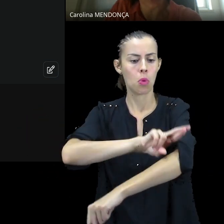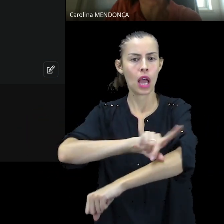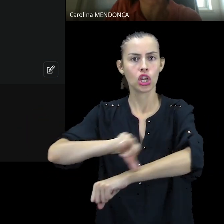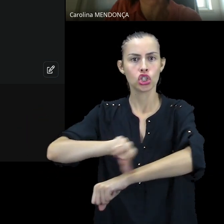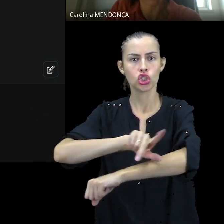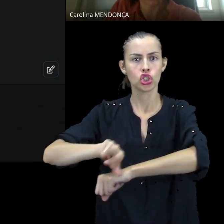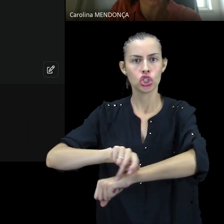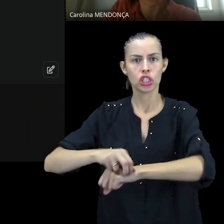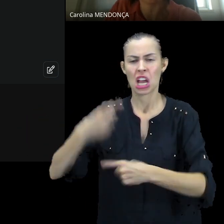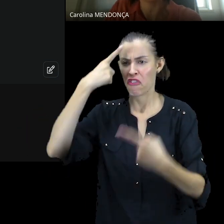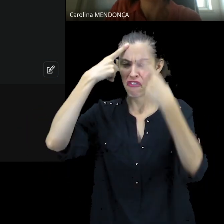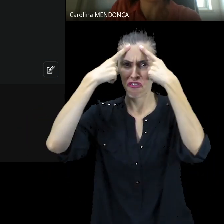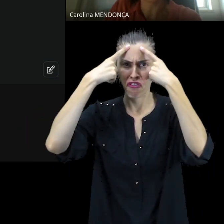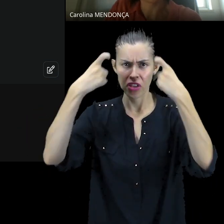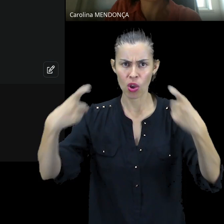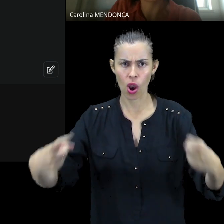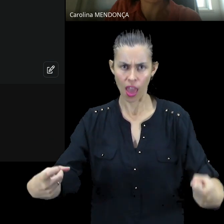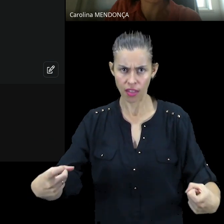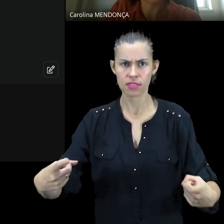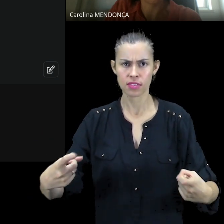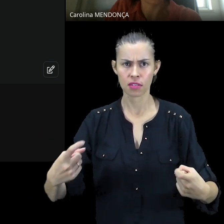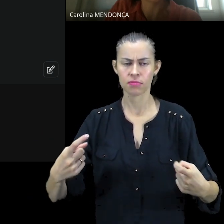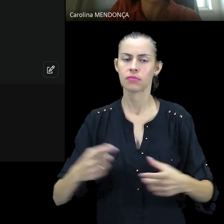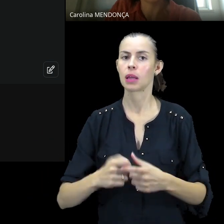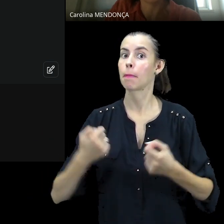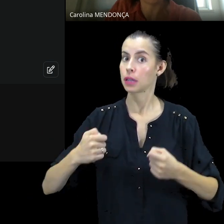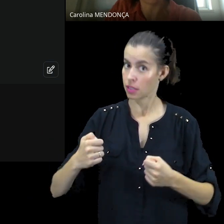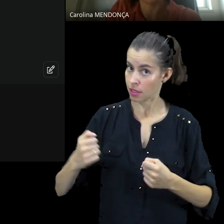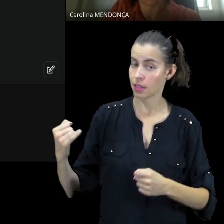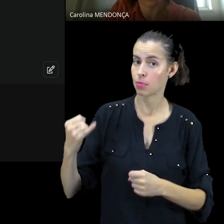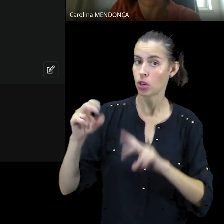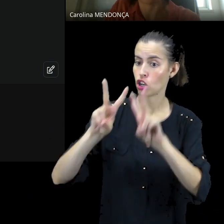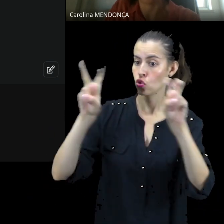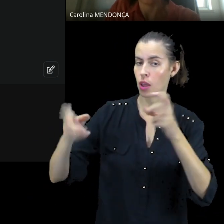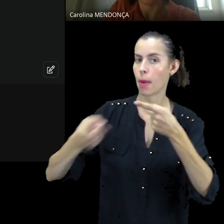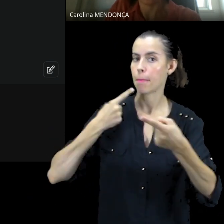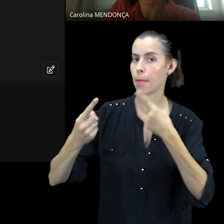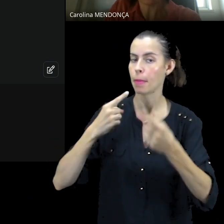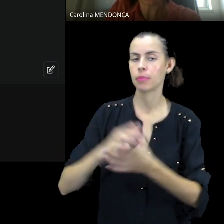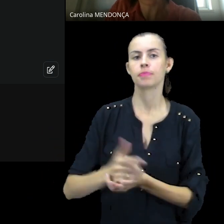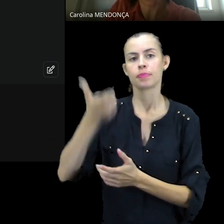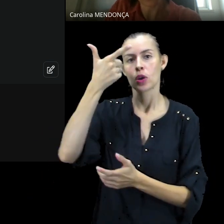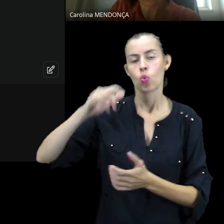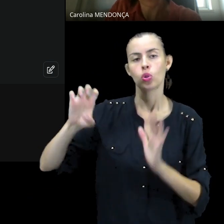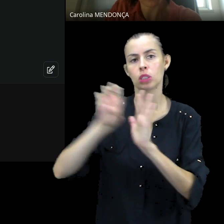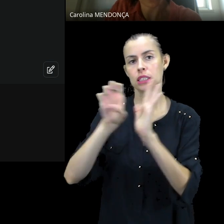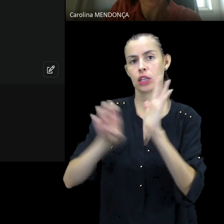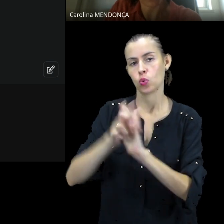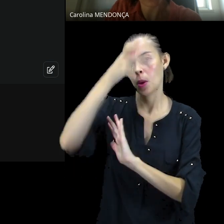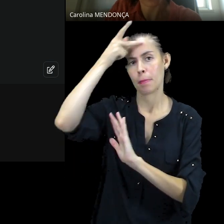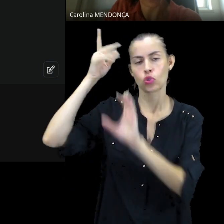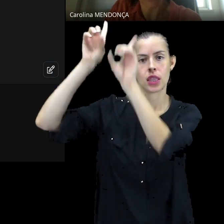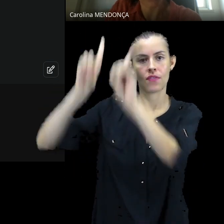e de raça ou etnia e ao problema da violência doméstica e familiar contra a mulher. E no Estatuto da Pessoa com